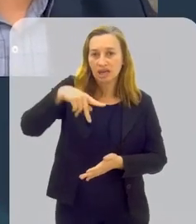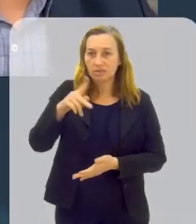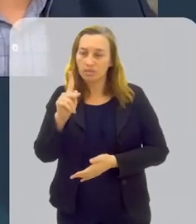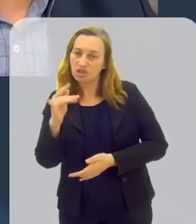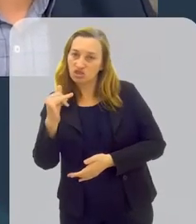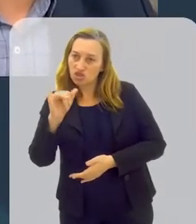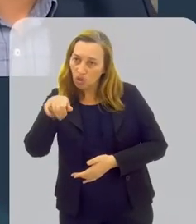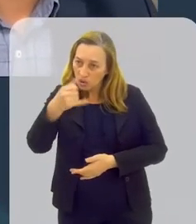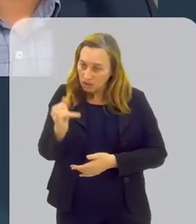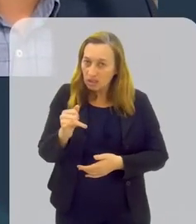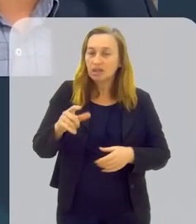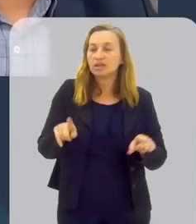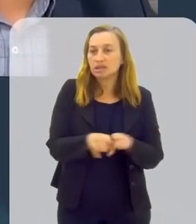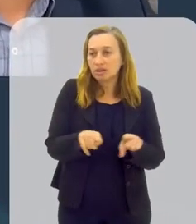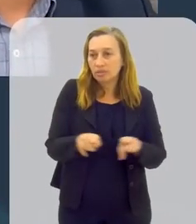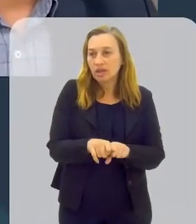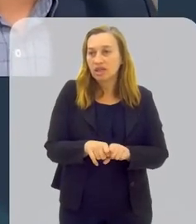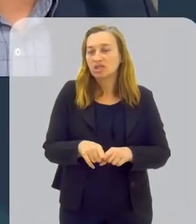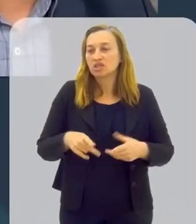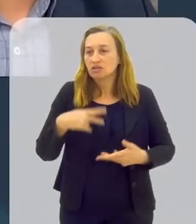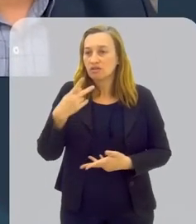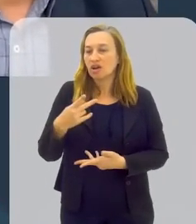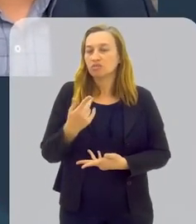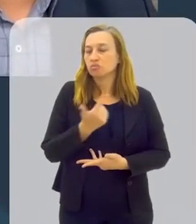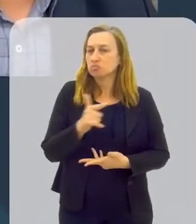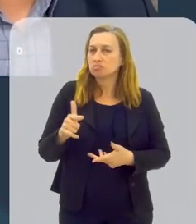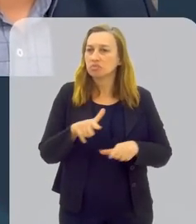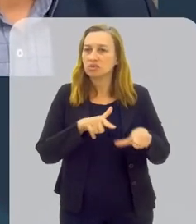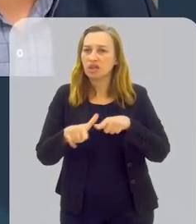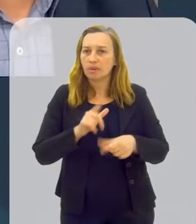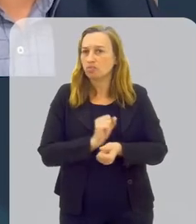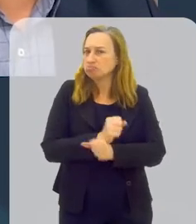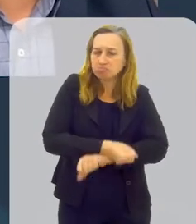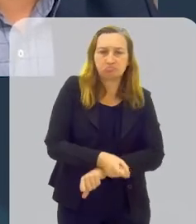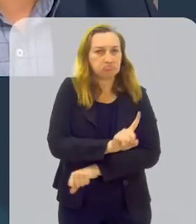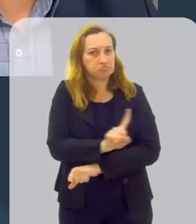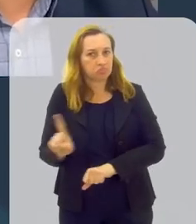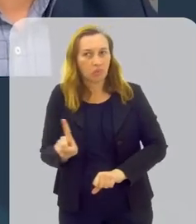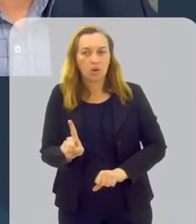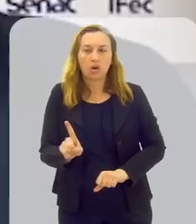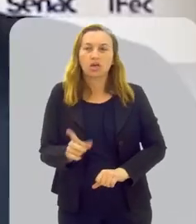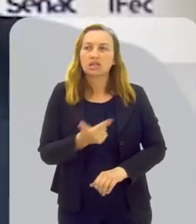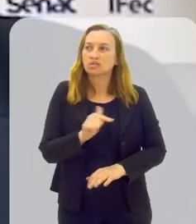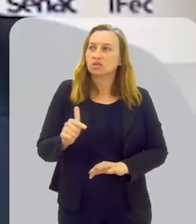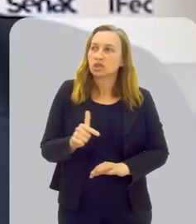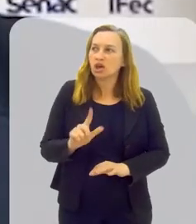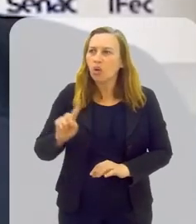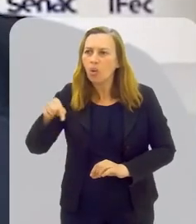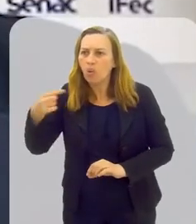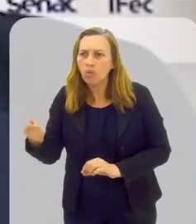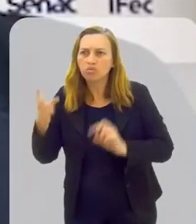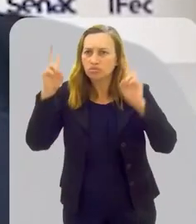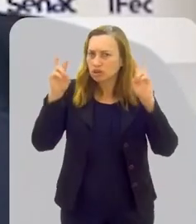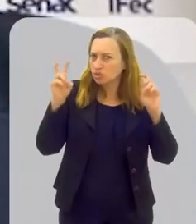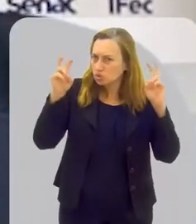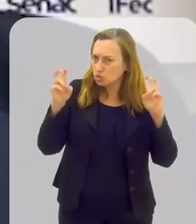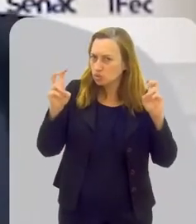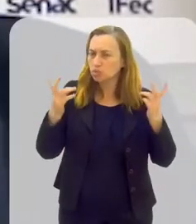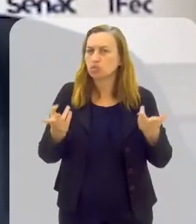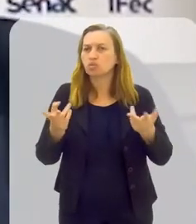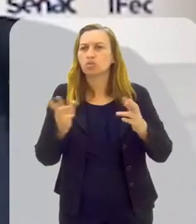um CNPJ tem umas condições a gente também impõe que não tenha trabalho escravo que não tenha